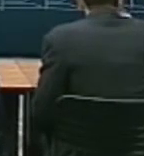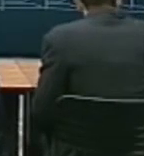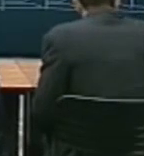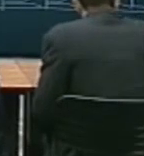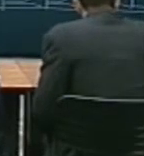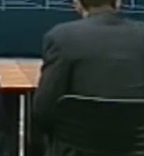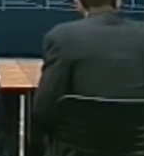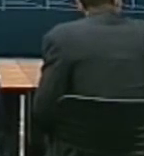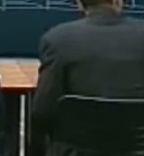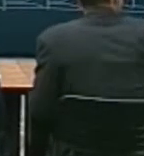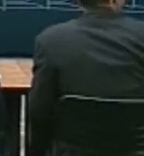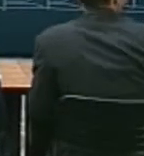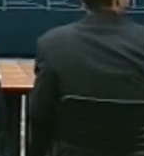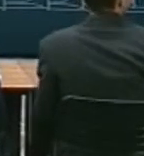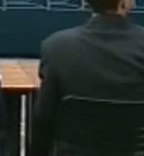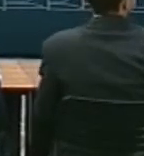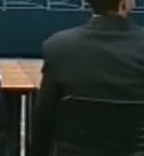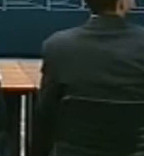MP on